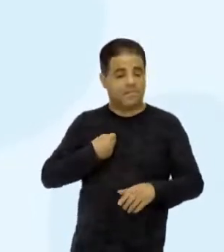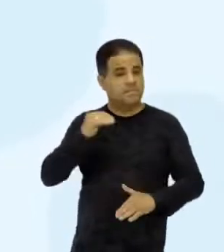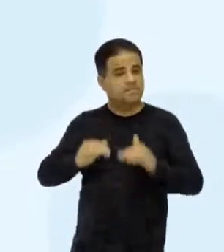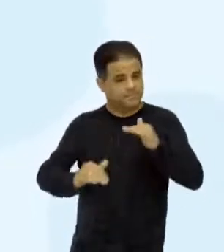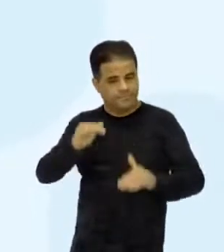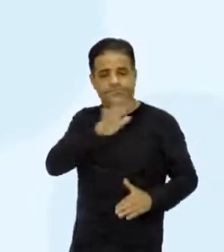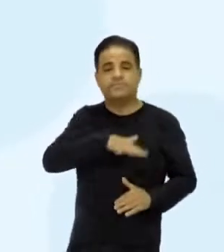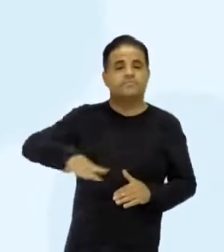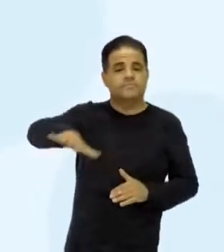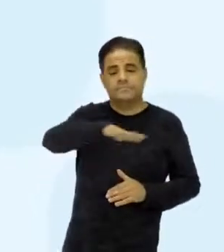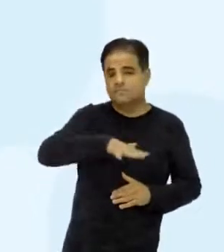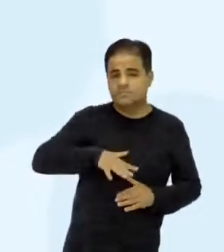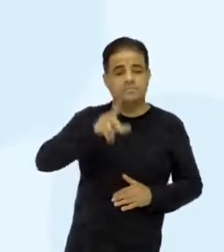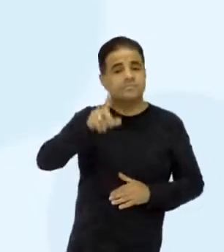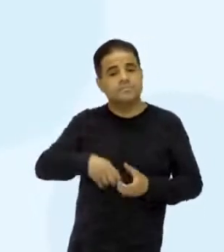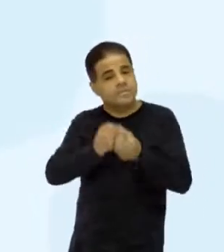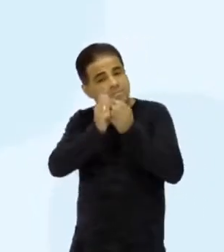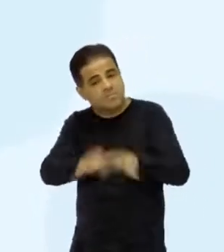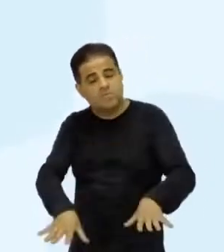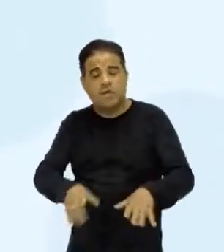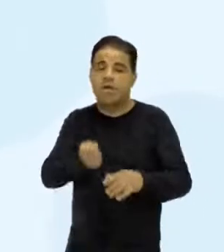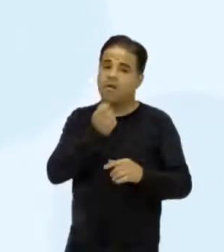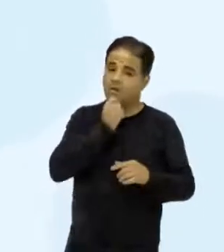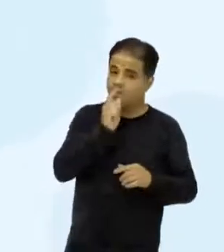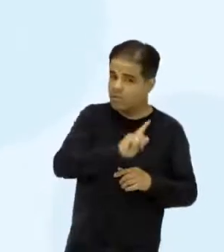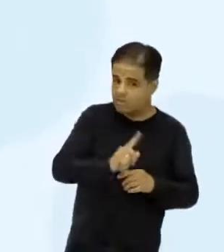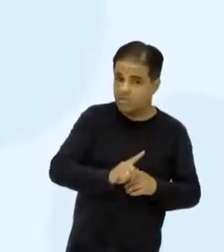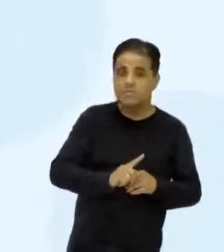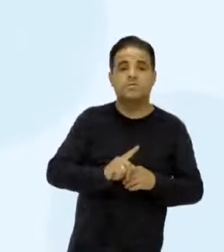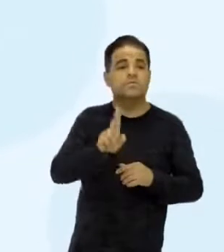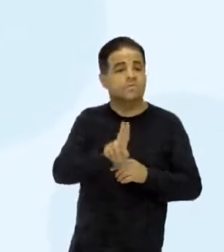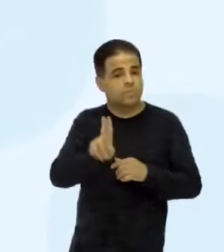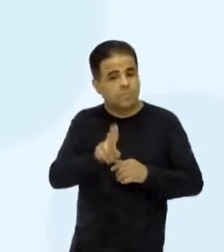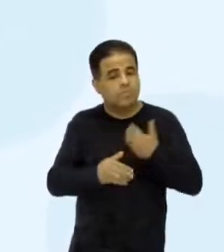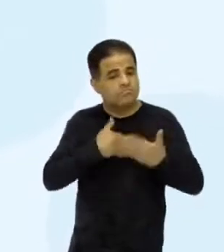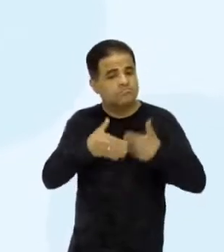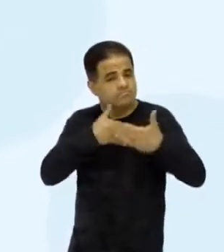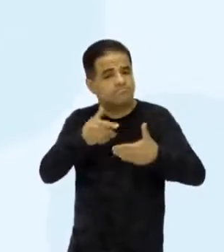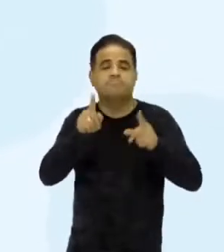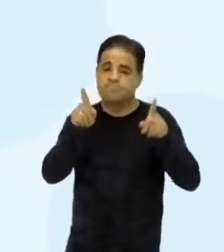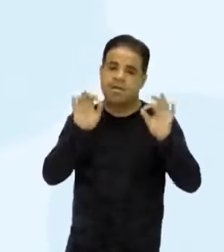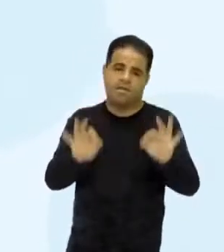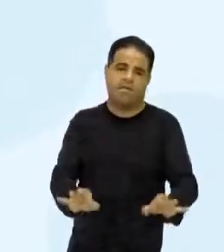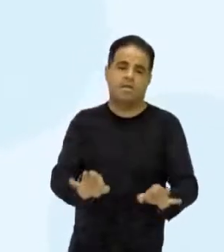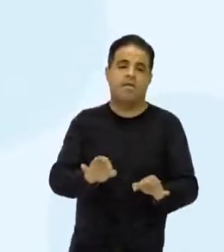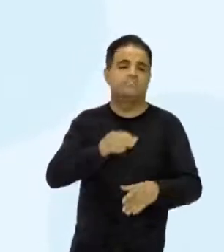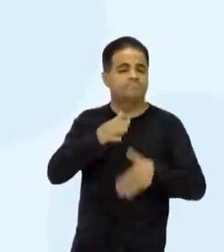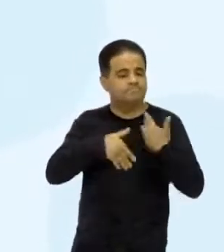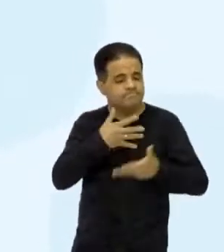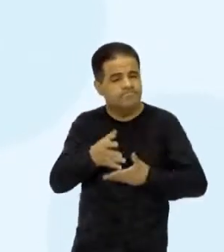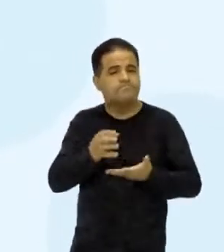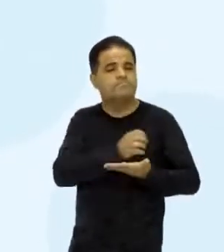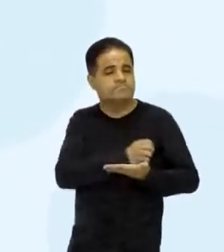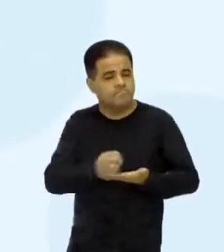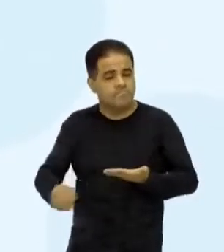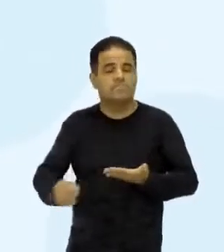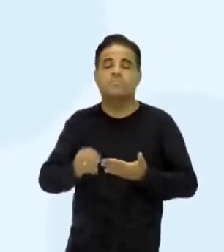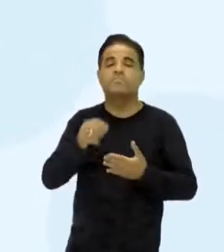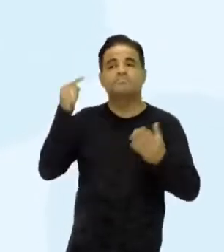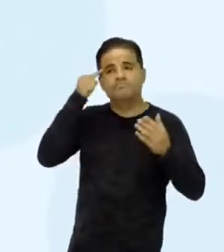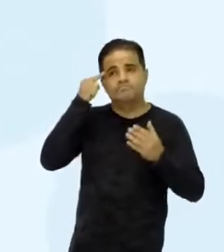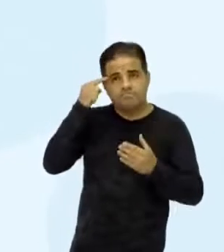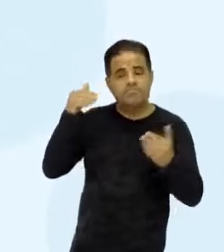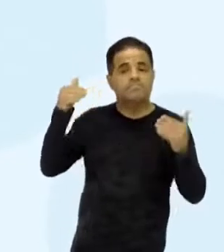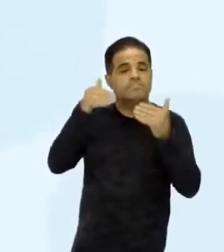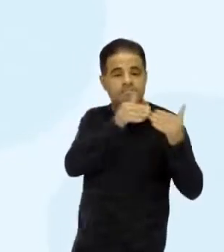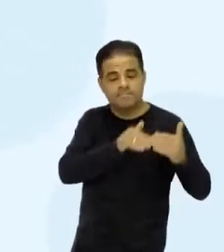variações, então, que não são nem prejudiciais, nem úteis, nada disso, aí sim, de acordo com o organismo, de acordo com o meio